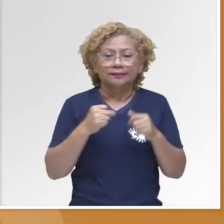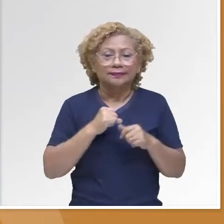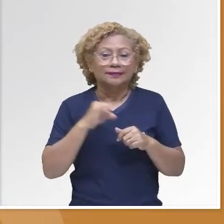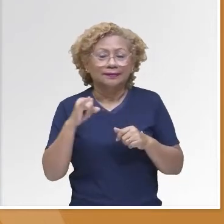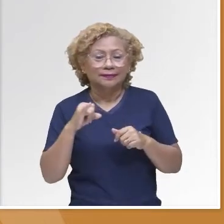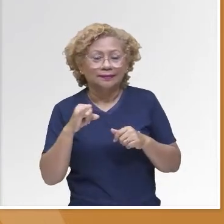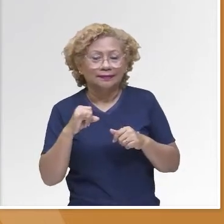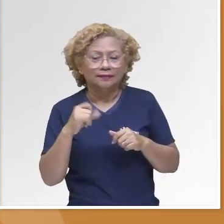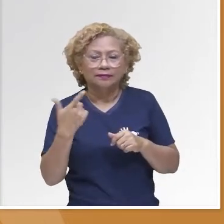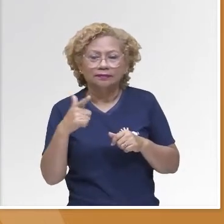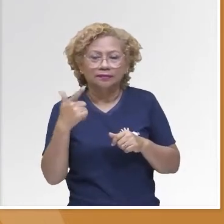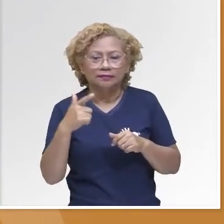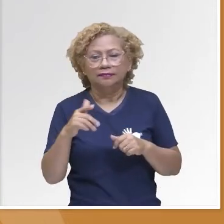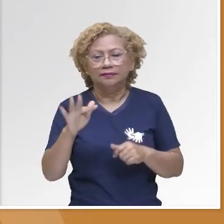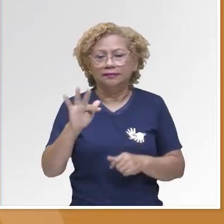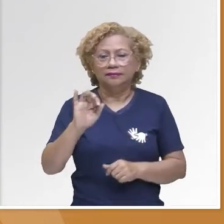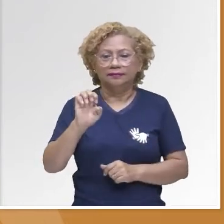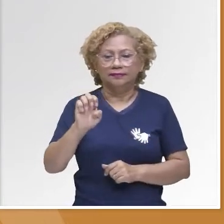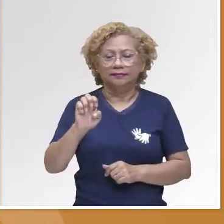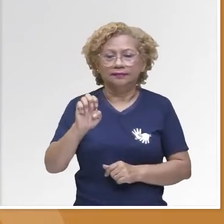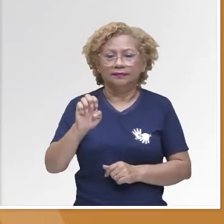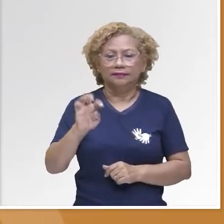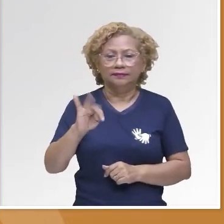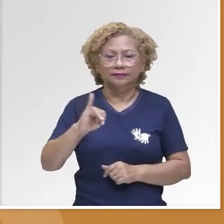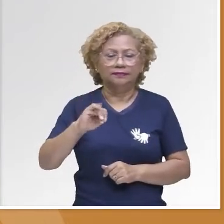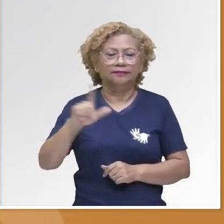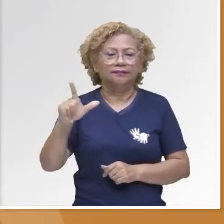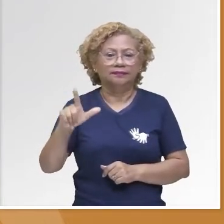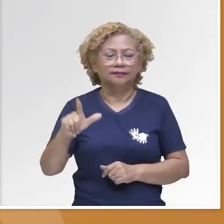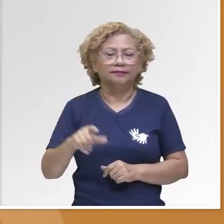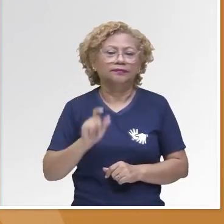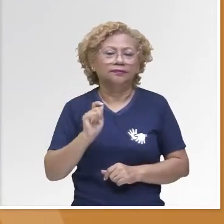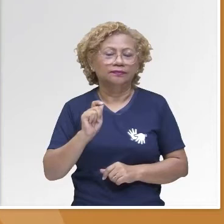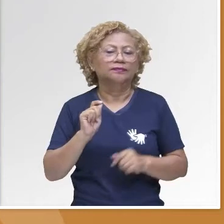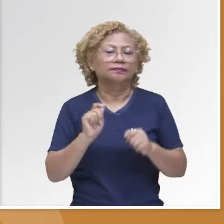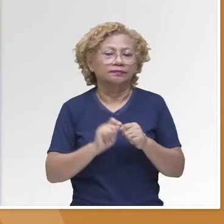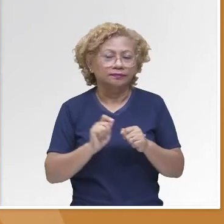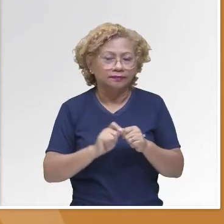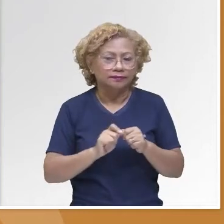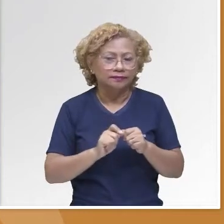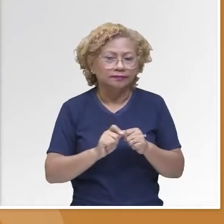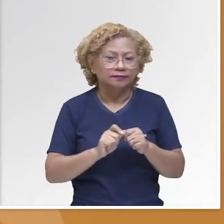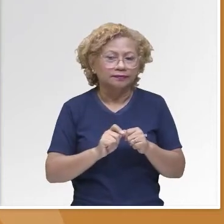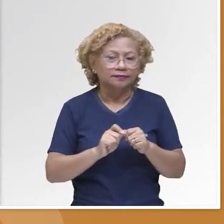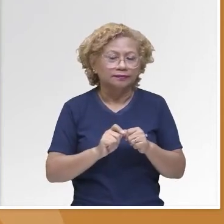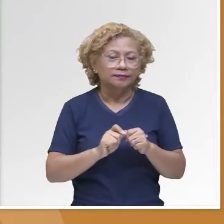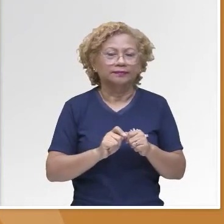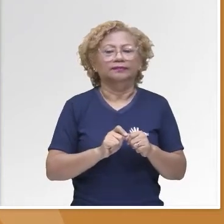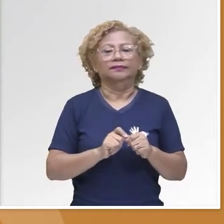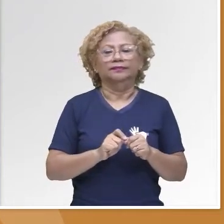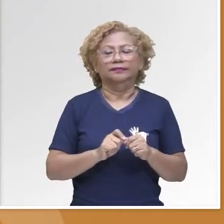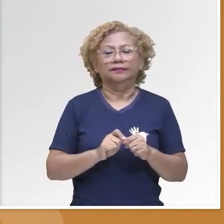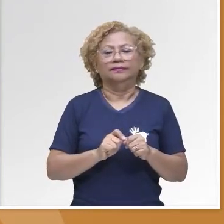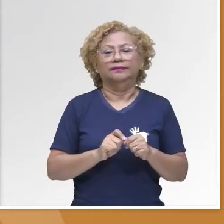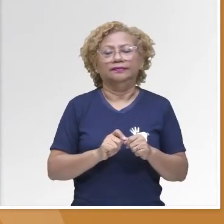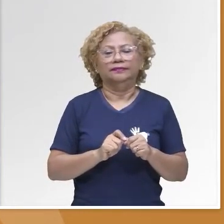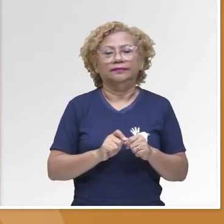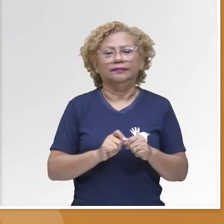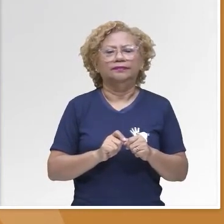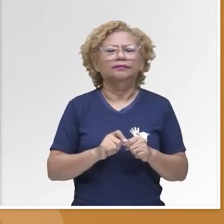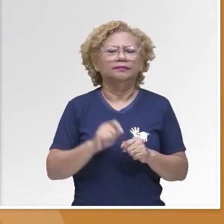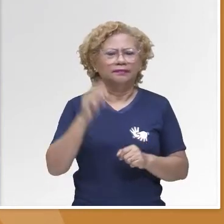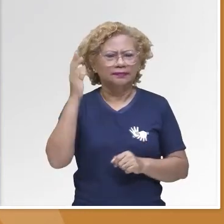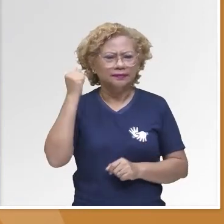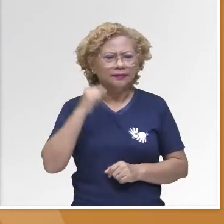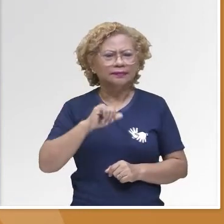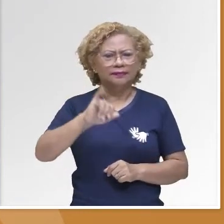área, consequentemente, o que vai ser necessário? Fazer a importação de alimentos. O que é essa importação?